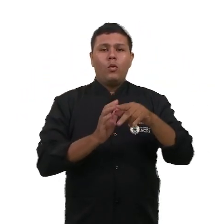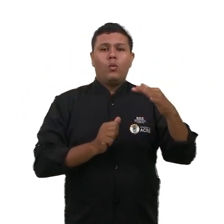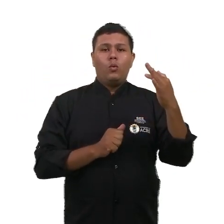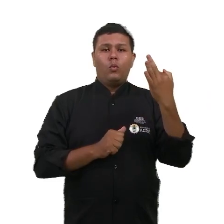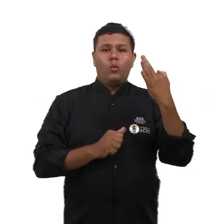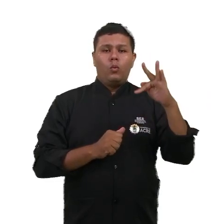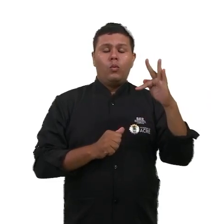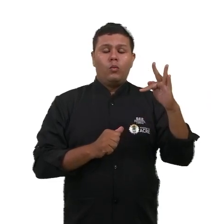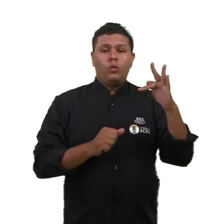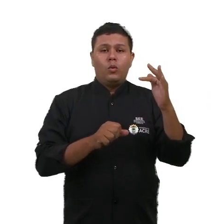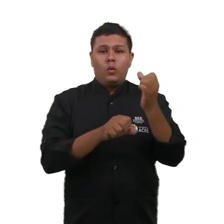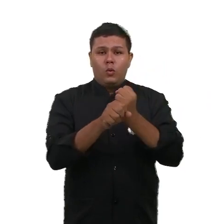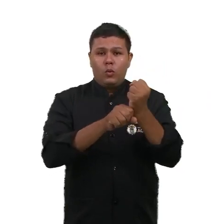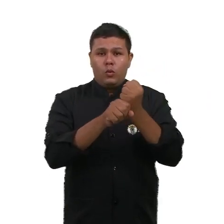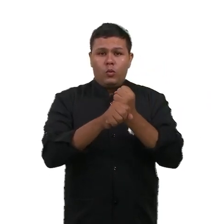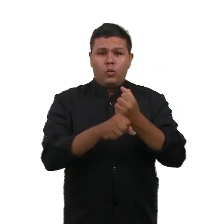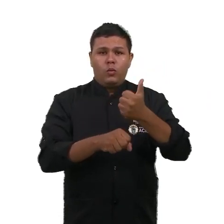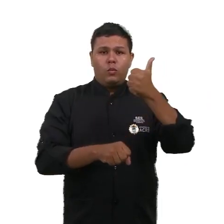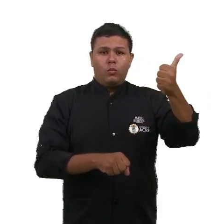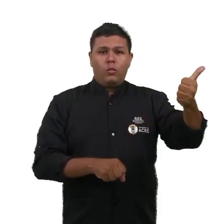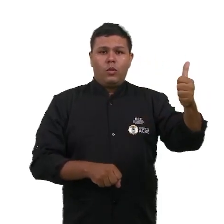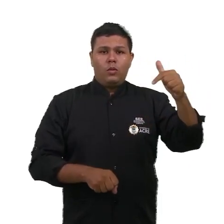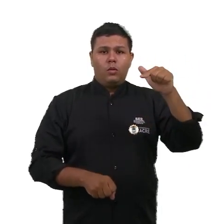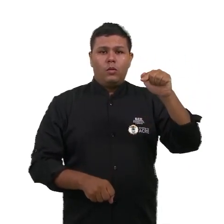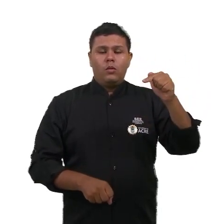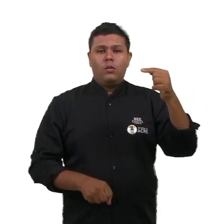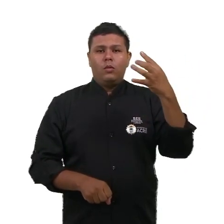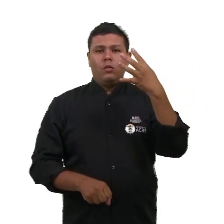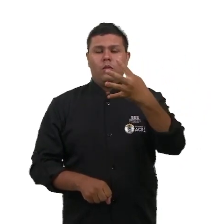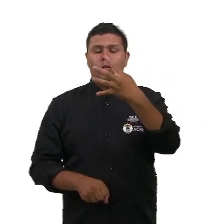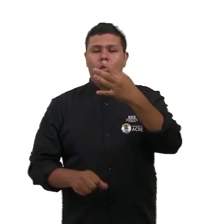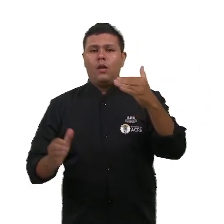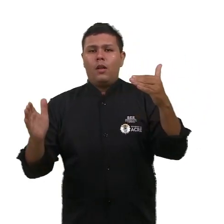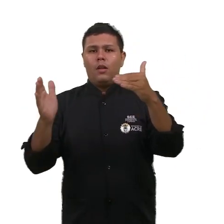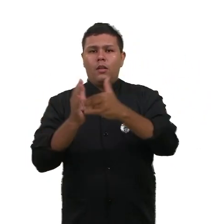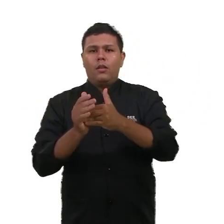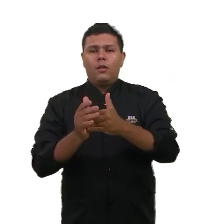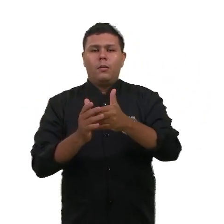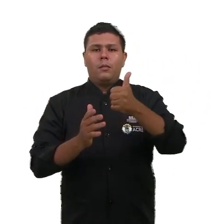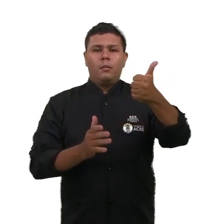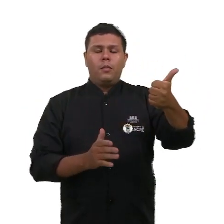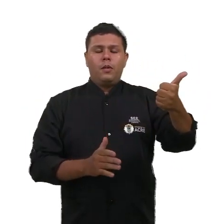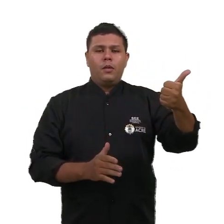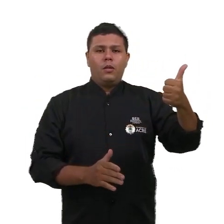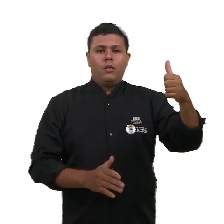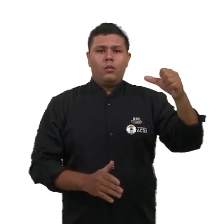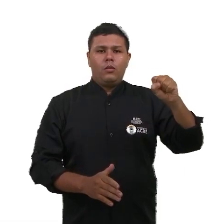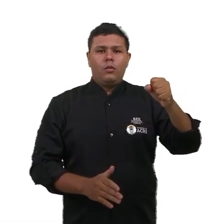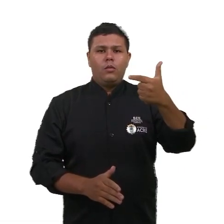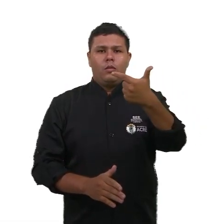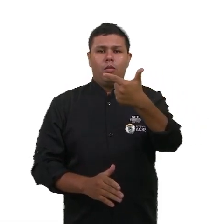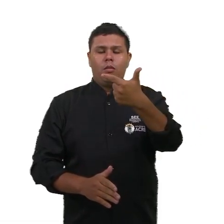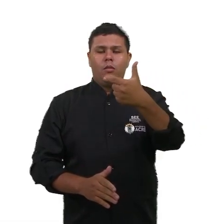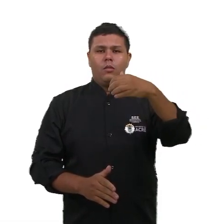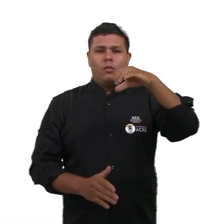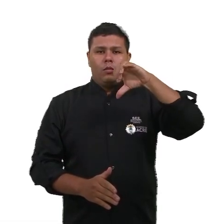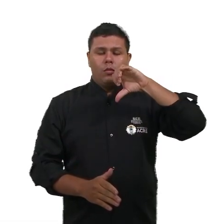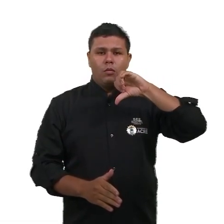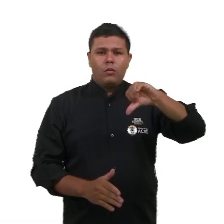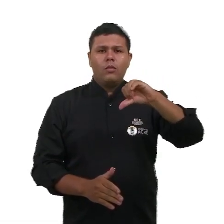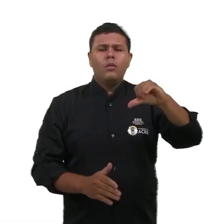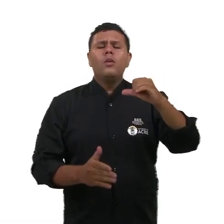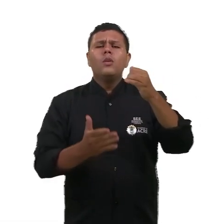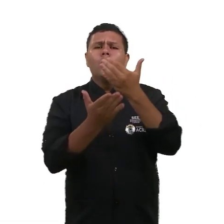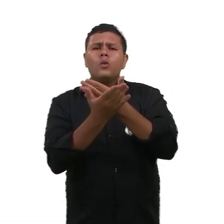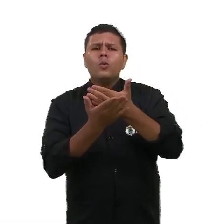de 1744 a 1829, pessoal. Ele foi o pioneiro, ele